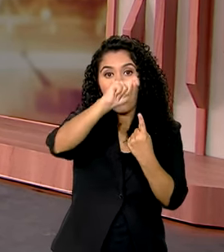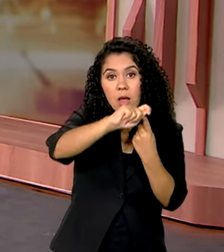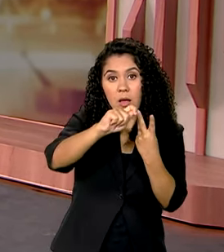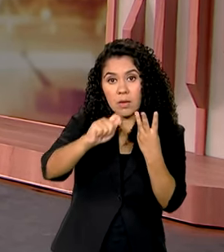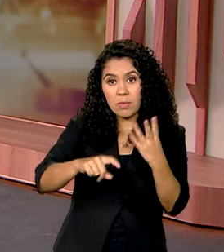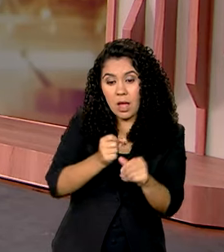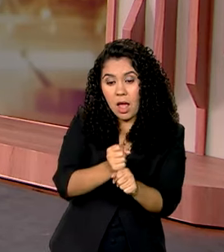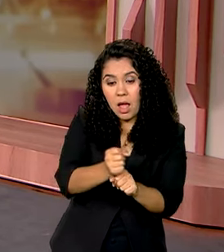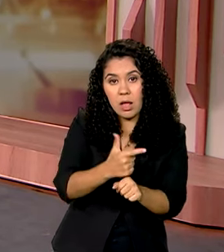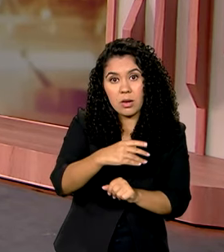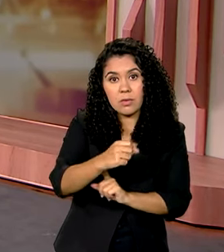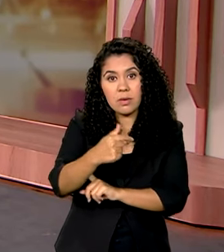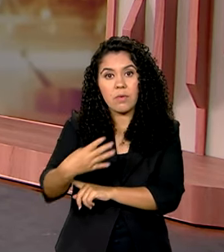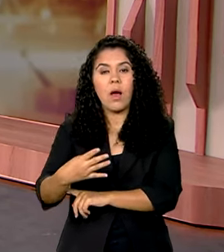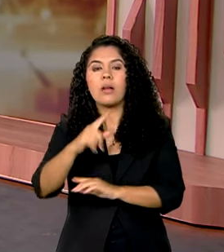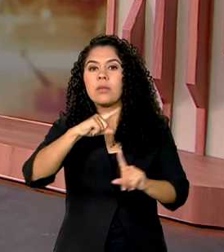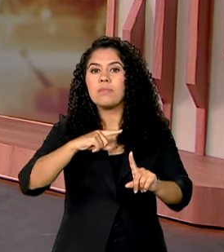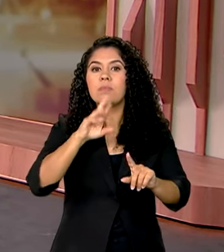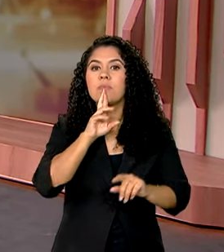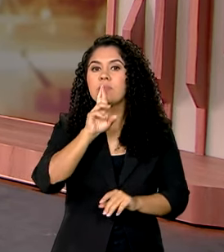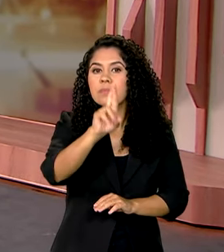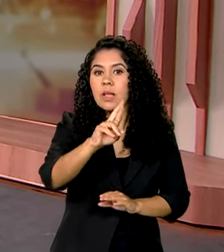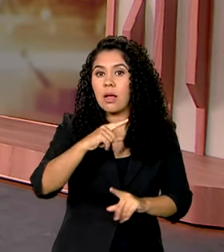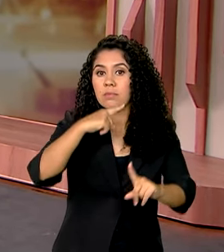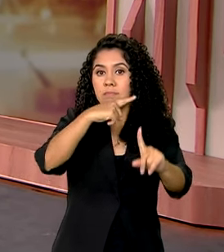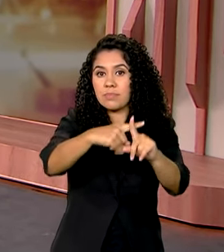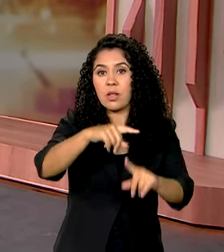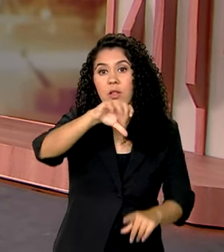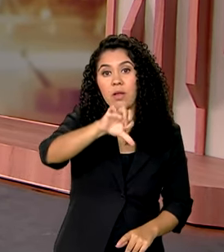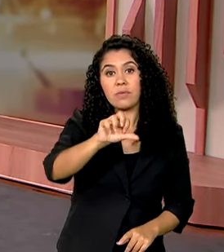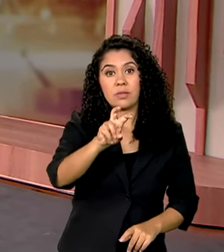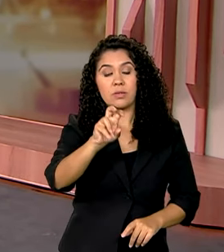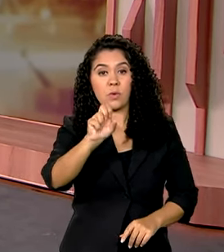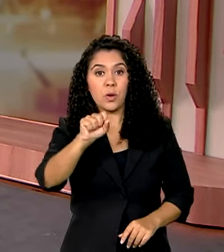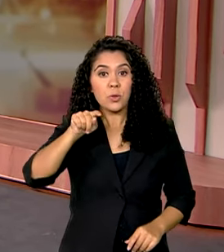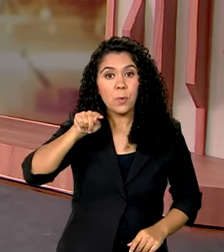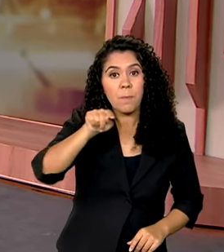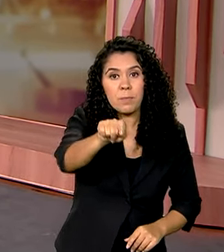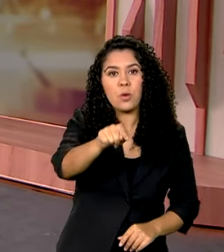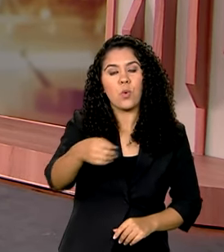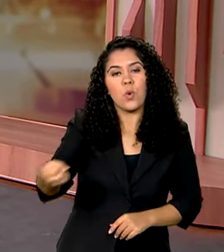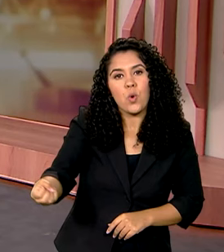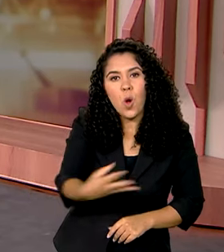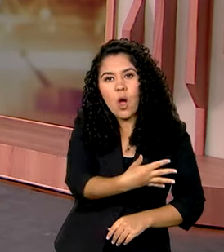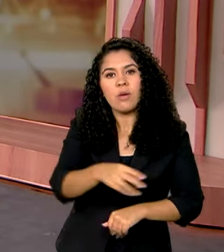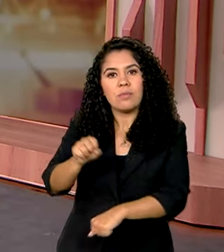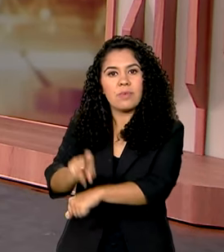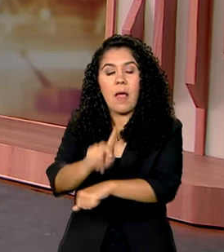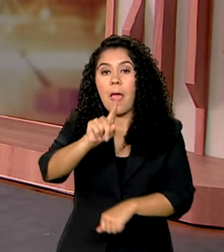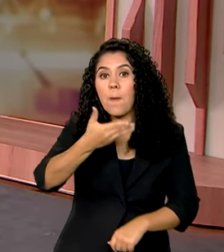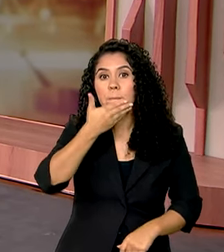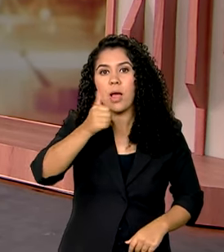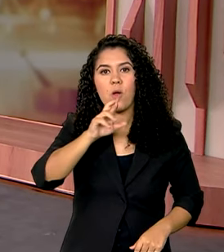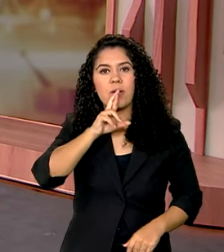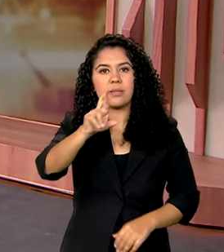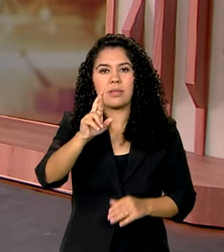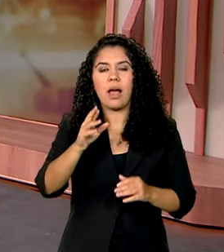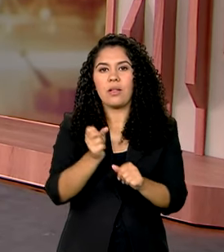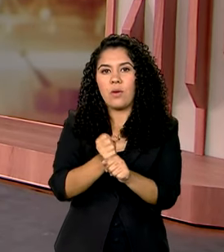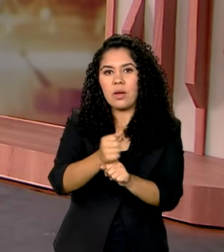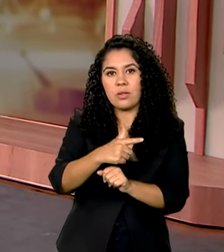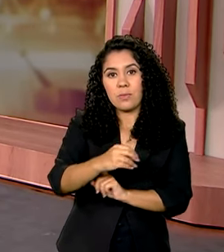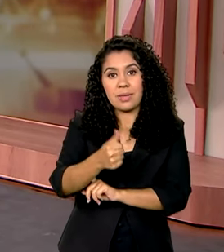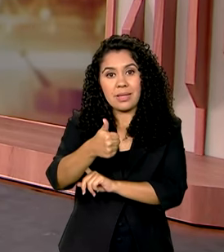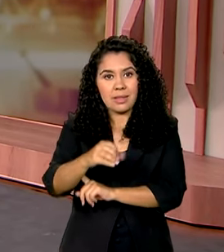ano, o saldo é de 958 mil novos postos, o melhor desde 2010. Os dados são do